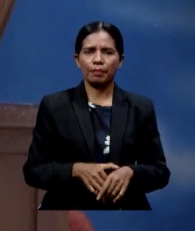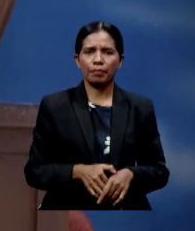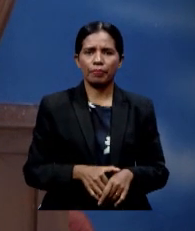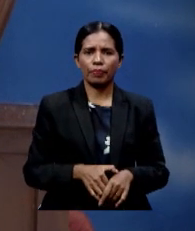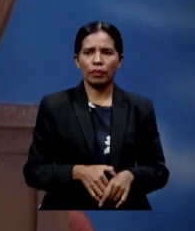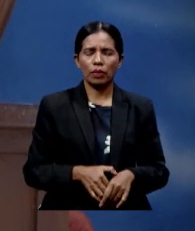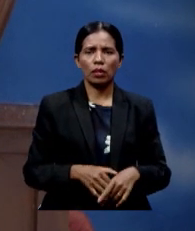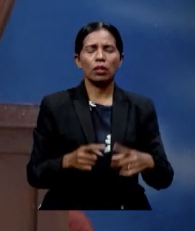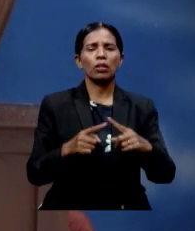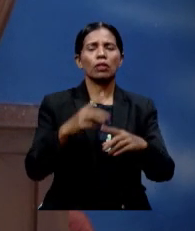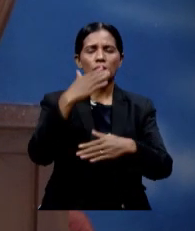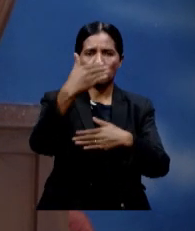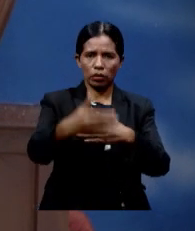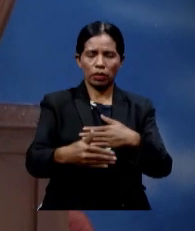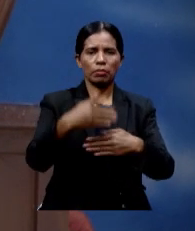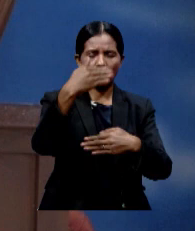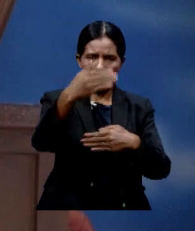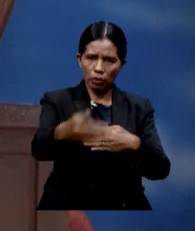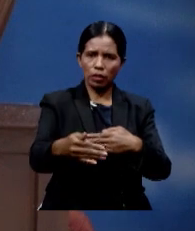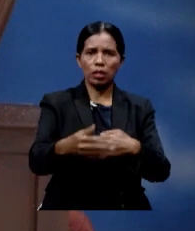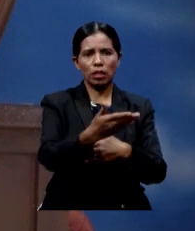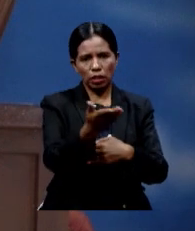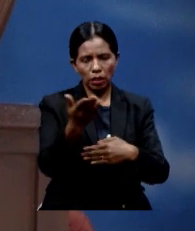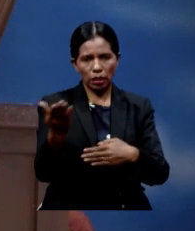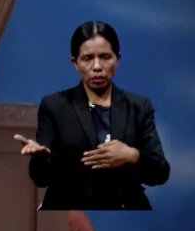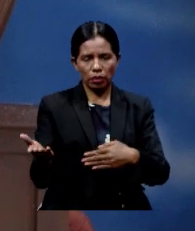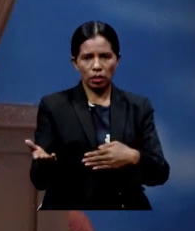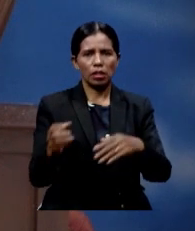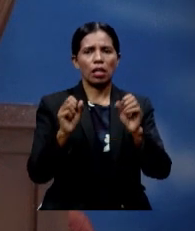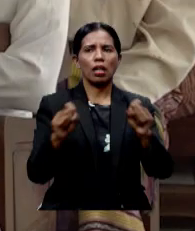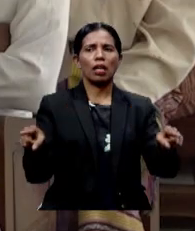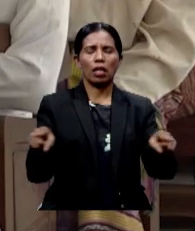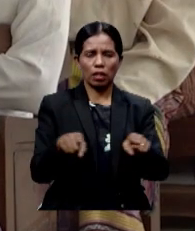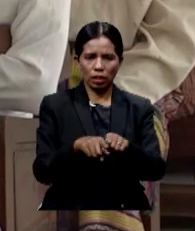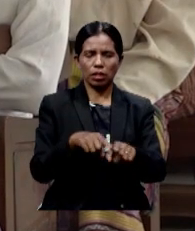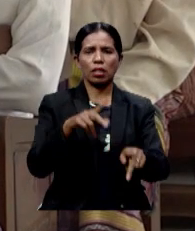Por oi ba oi. E me sentia na ema.